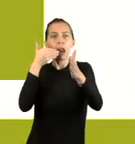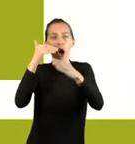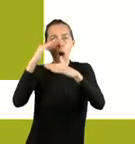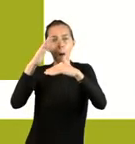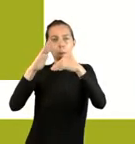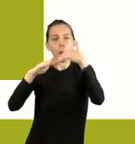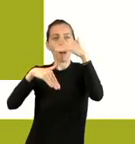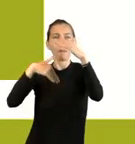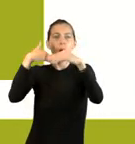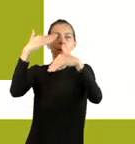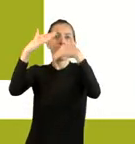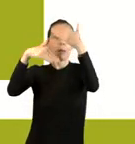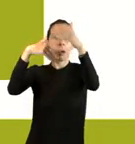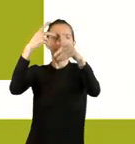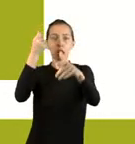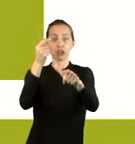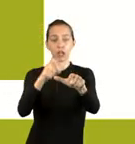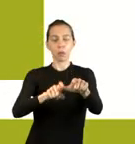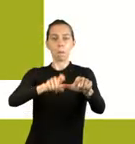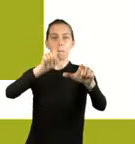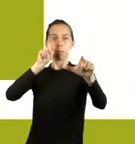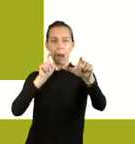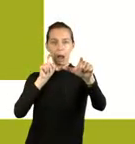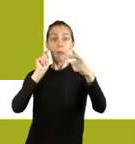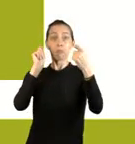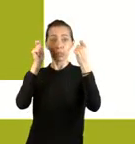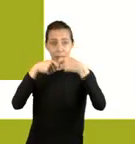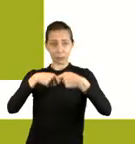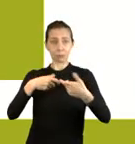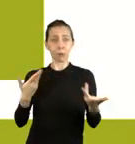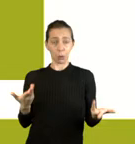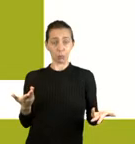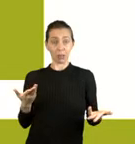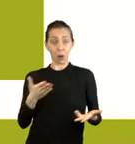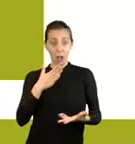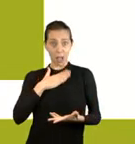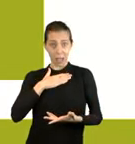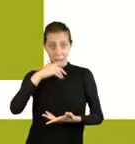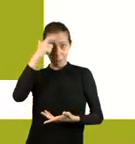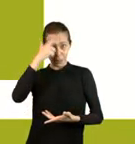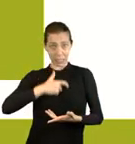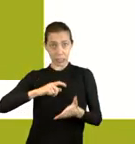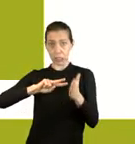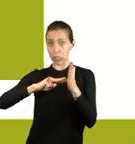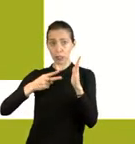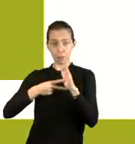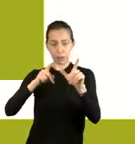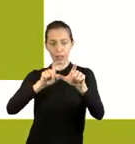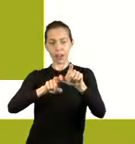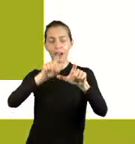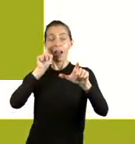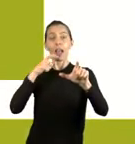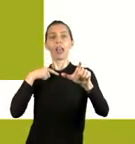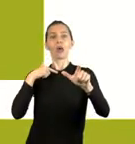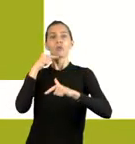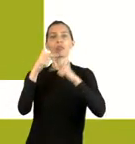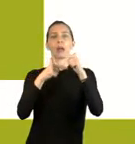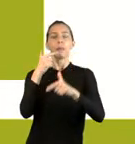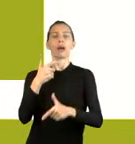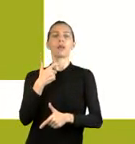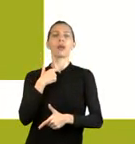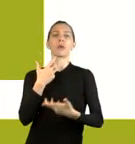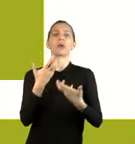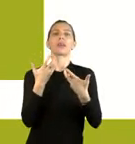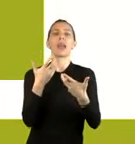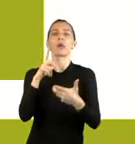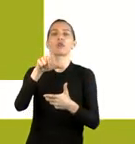sua independência financeira. E, para mim, independência é trabalhar por escolha. Né?